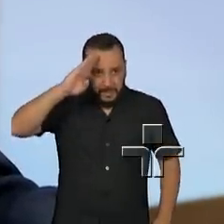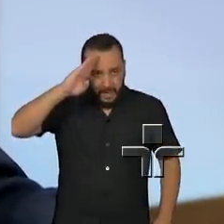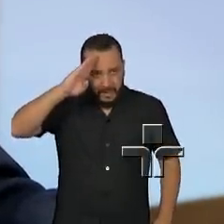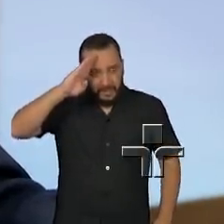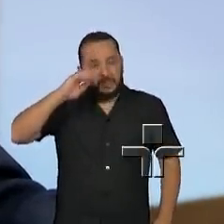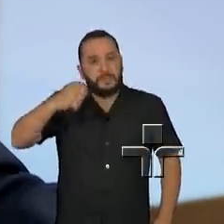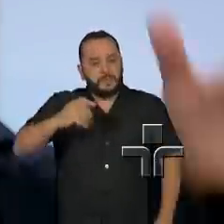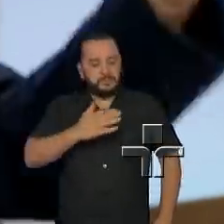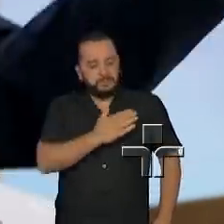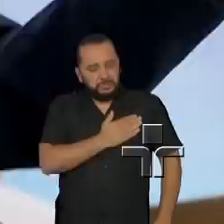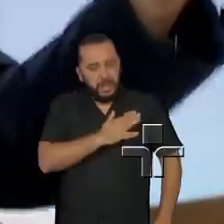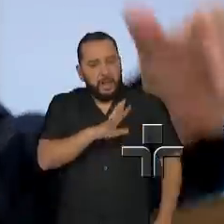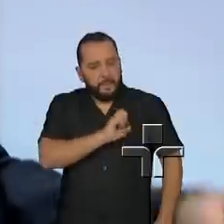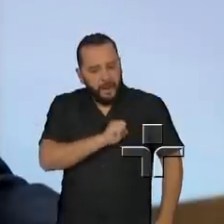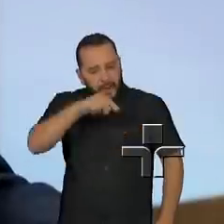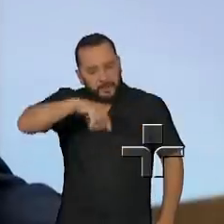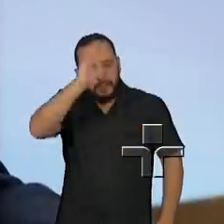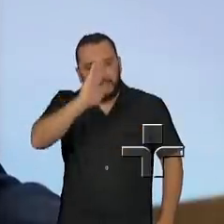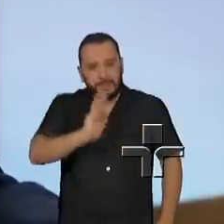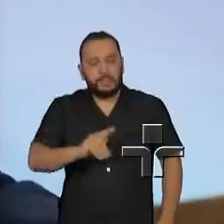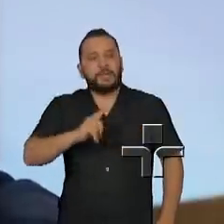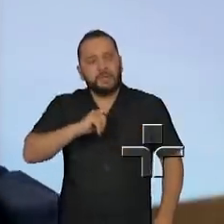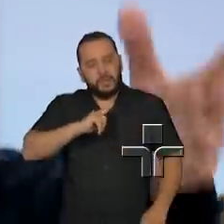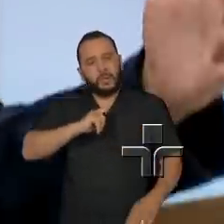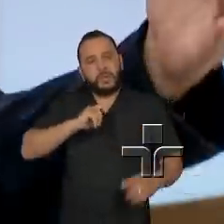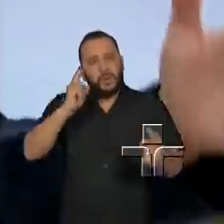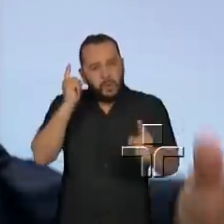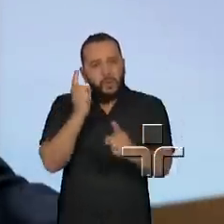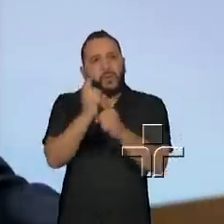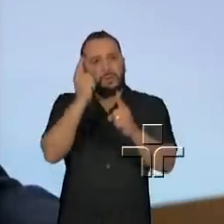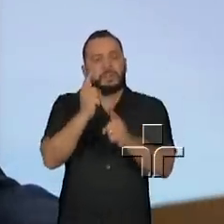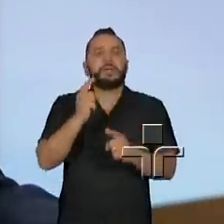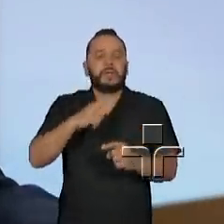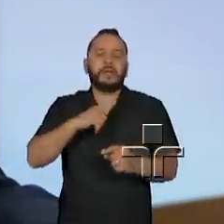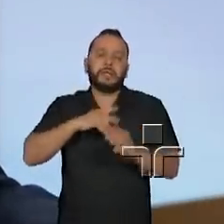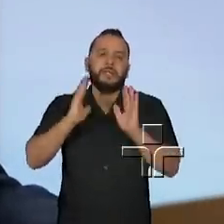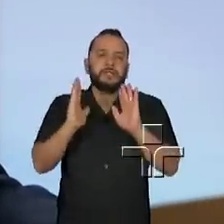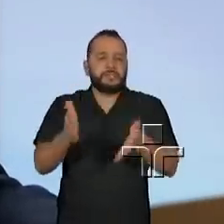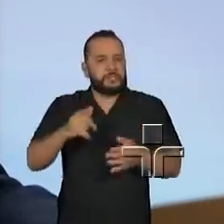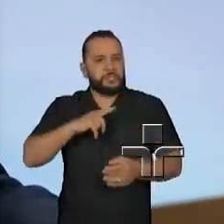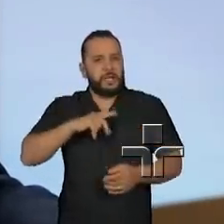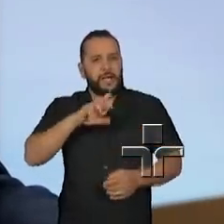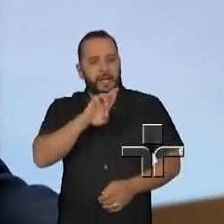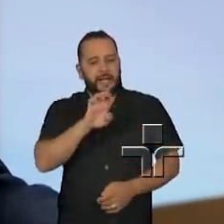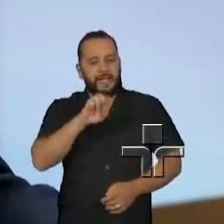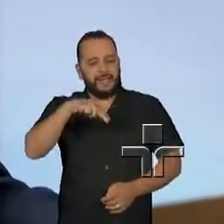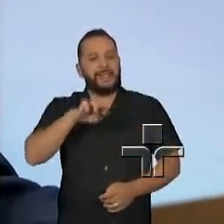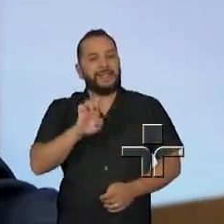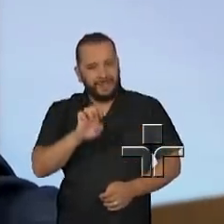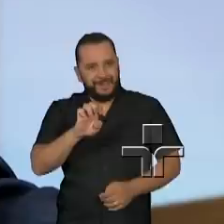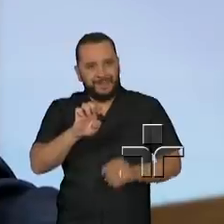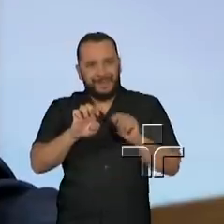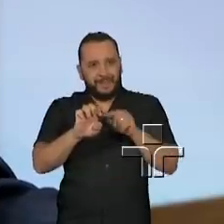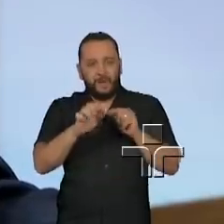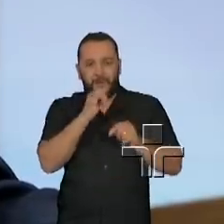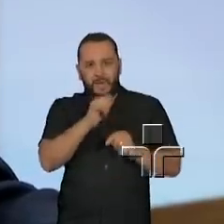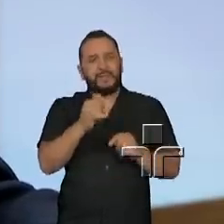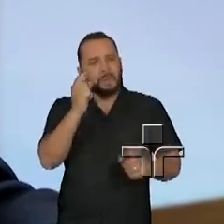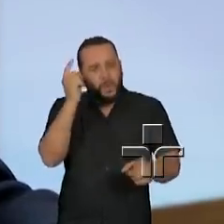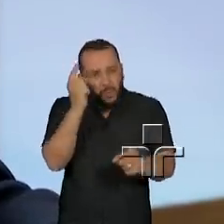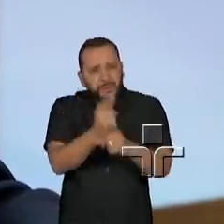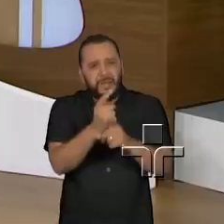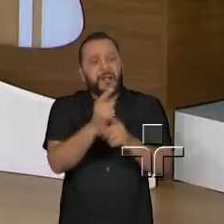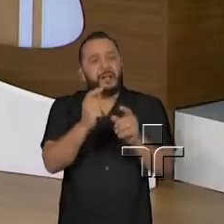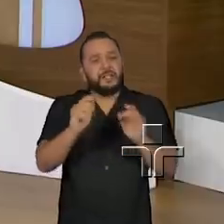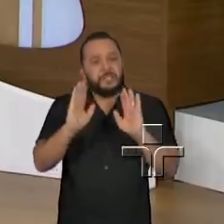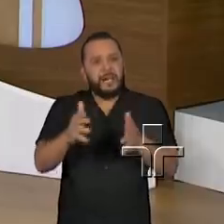FINEP, general Magno, no recente encontro da Sociedade Anual da SBPC, e eu disse a ele, vamos fazer um encontro de cientistas e